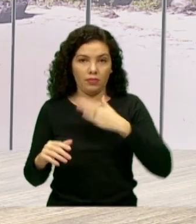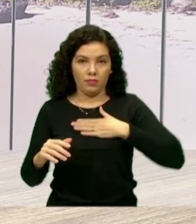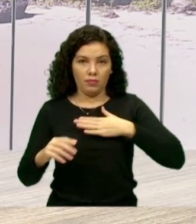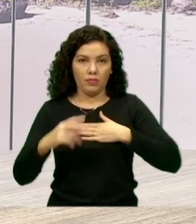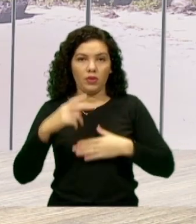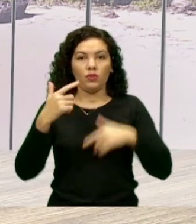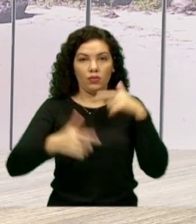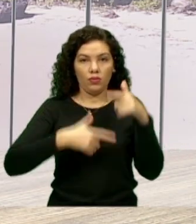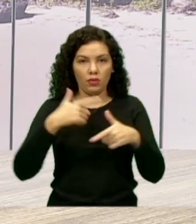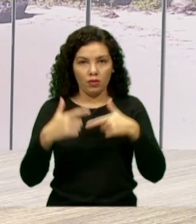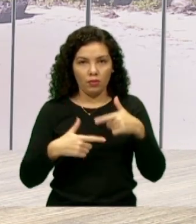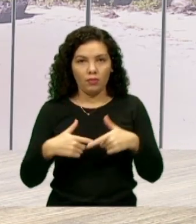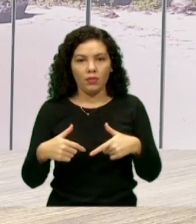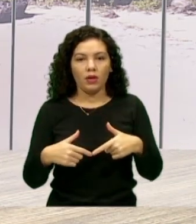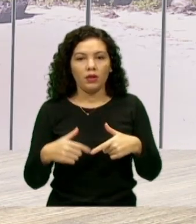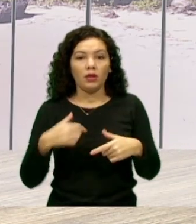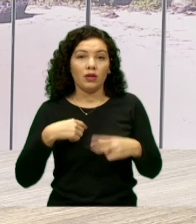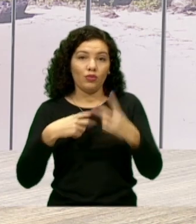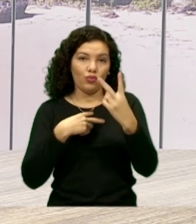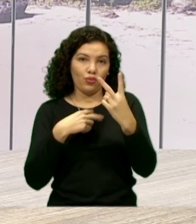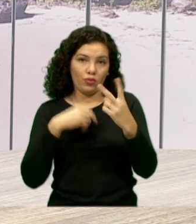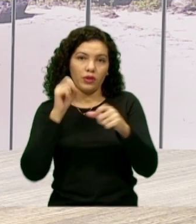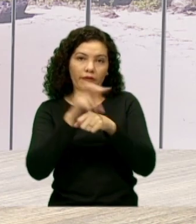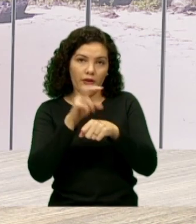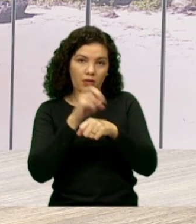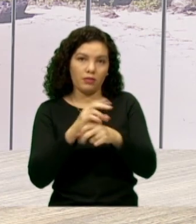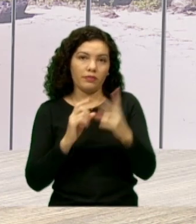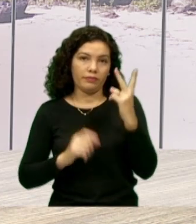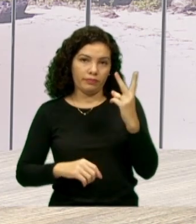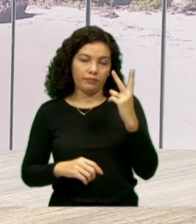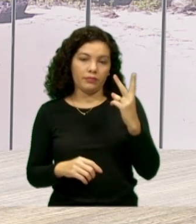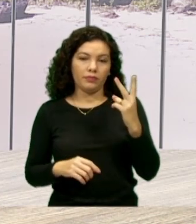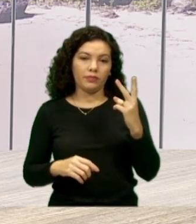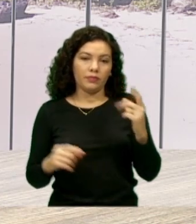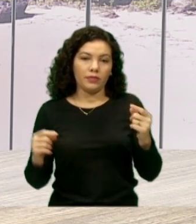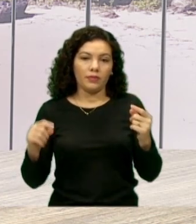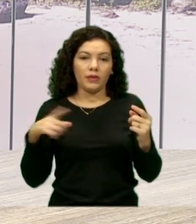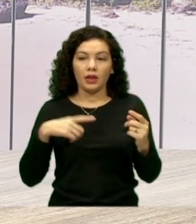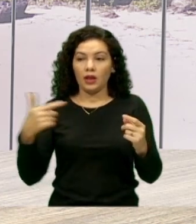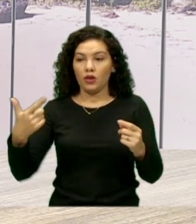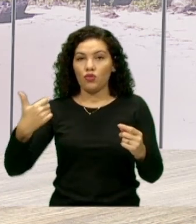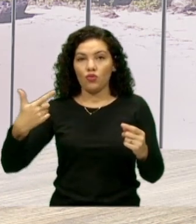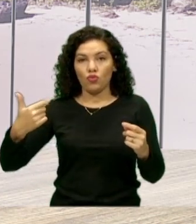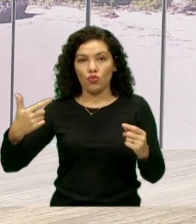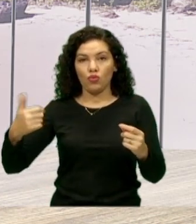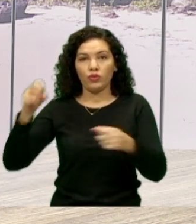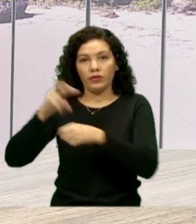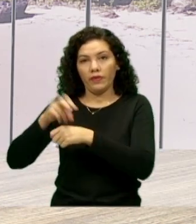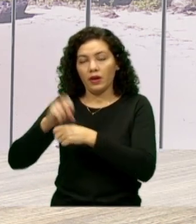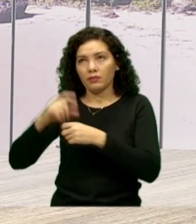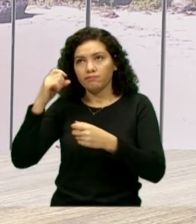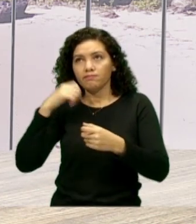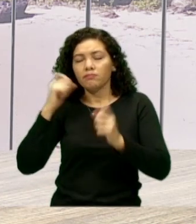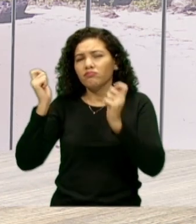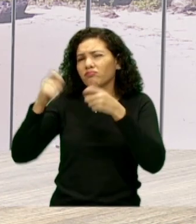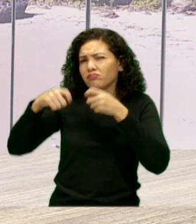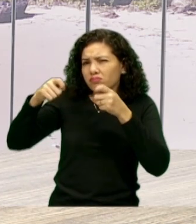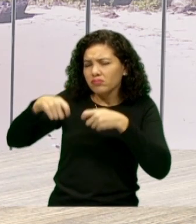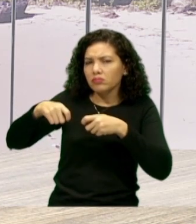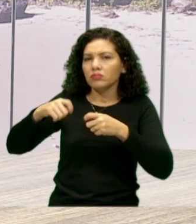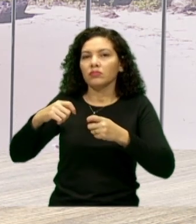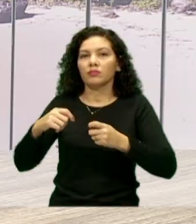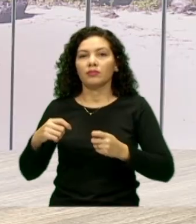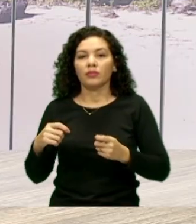Meu cargo, nós temos 2 vagas ocupadas para 12 vagas possíveis.